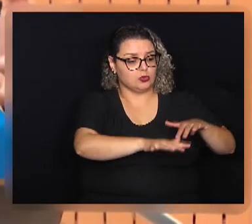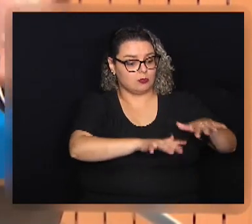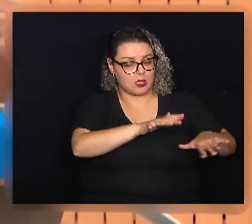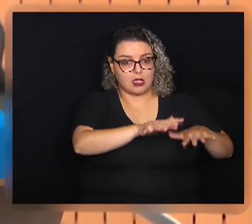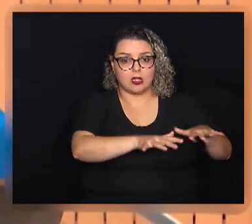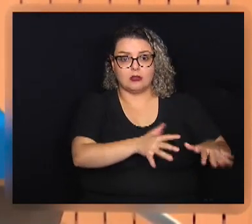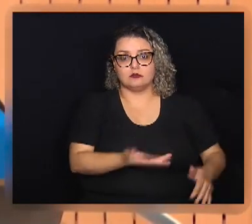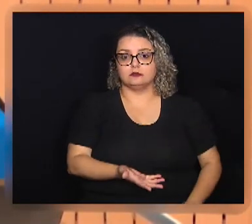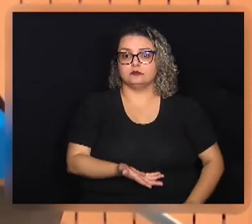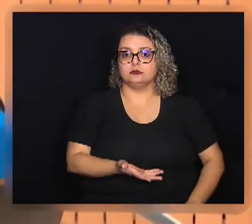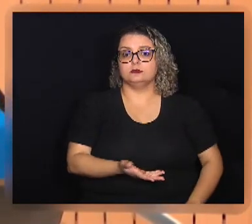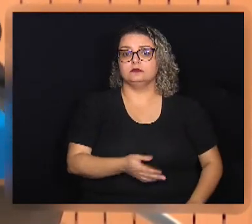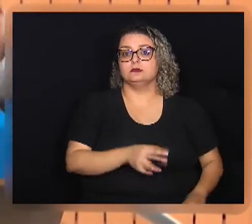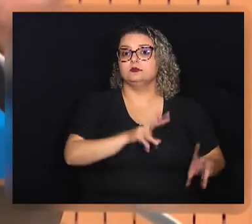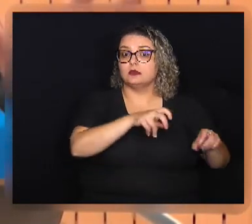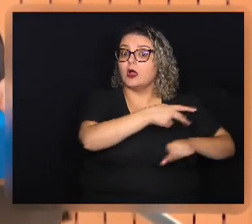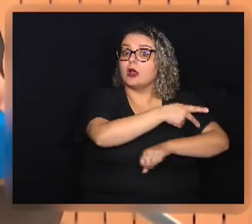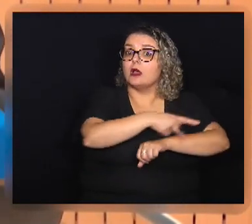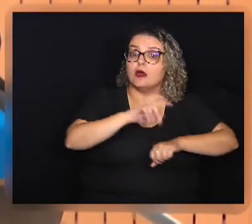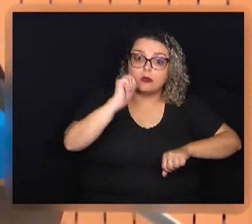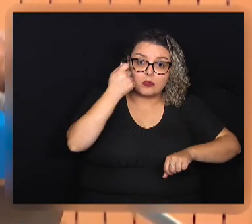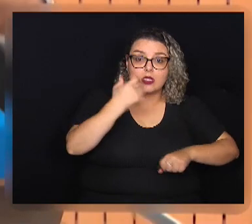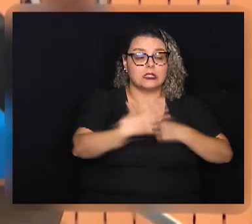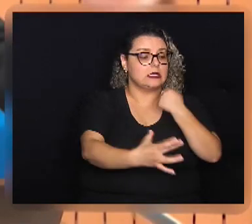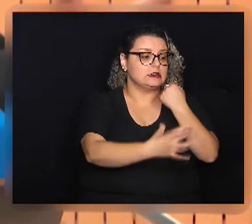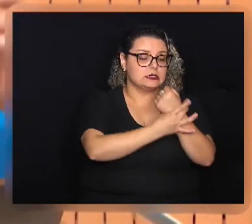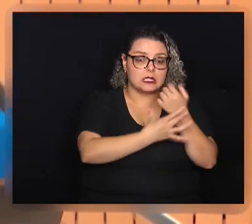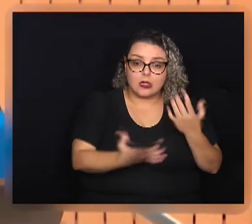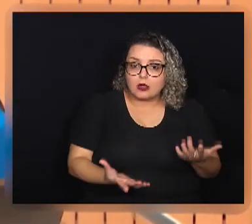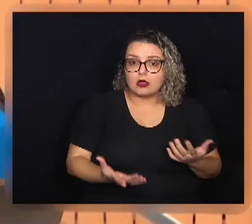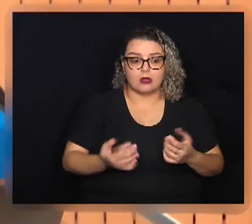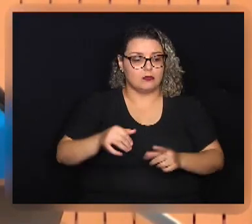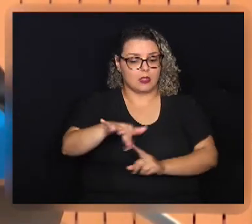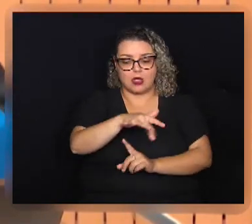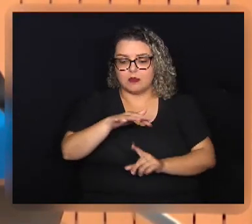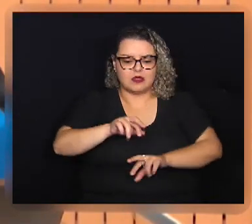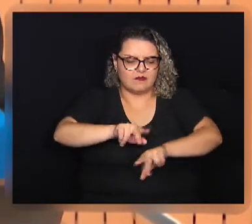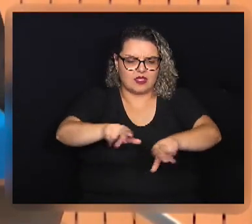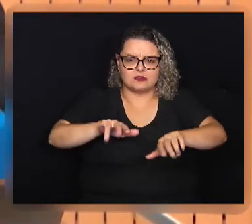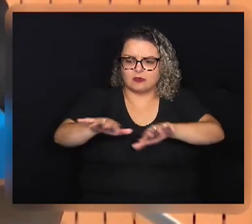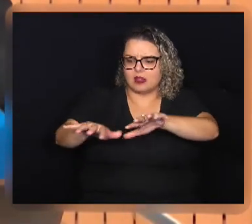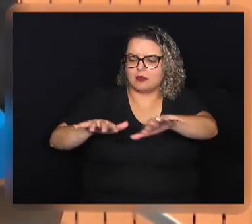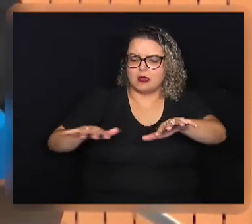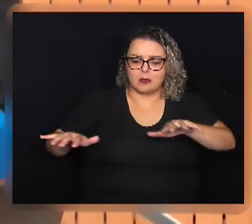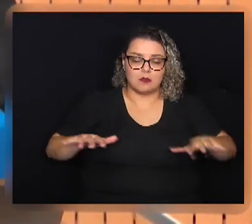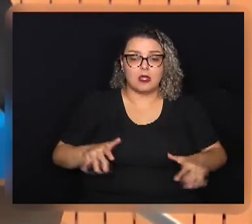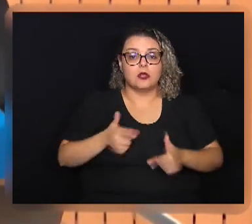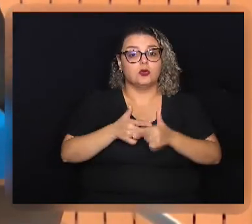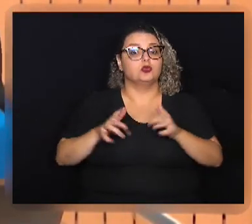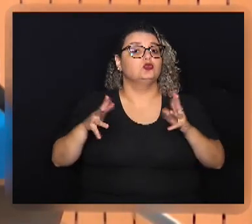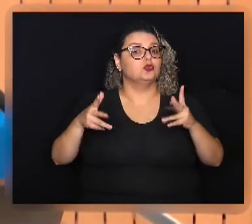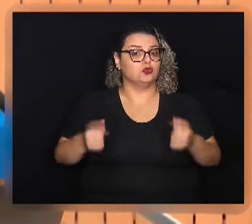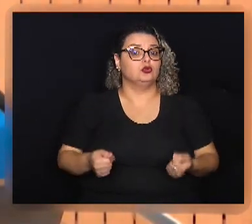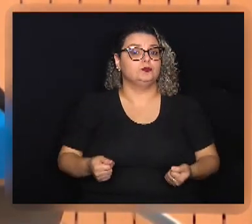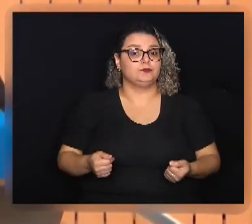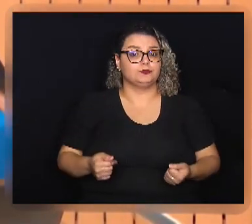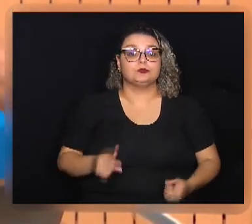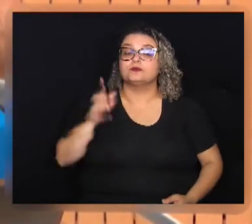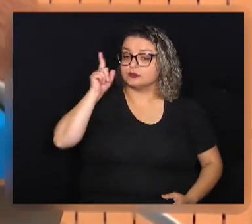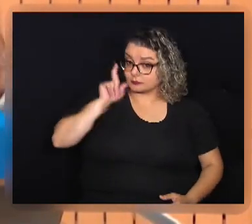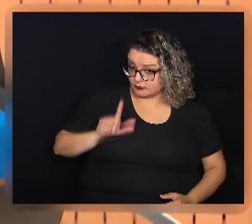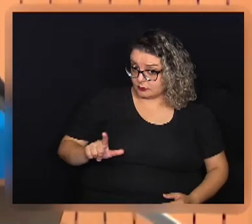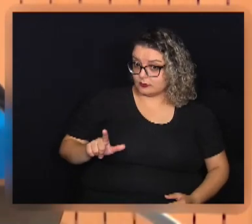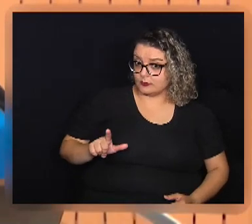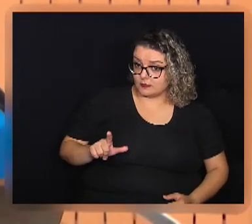para a questão da pavimentação, segurança, meio ambiente. E, para dar conta